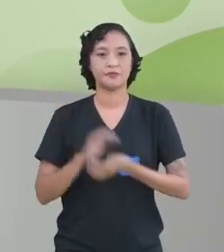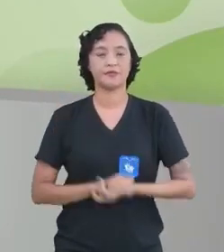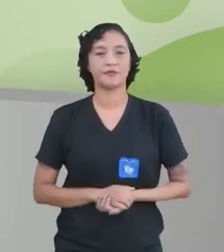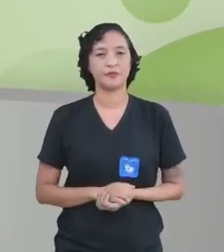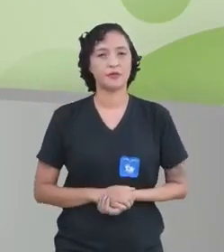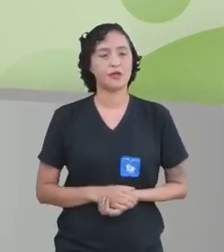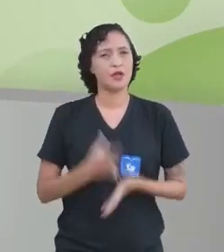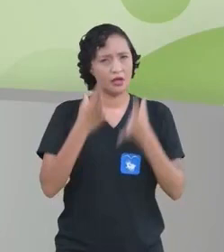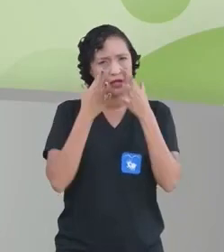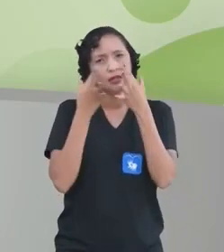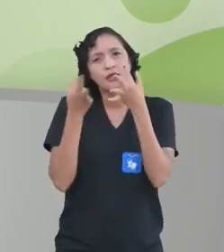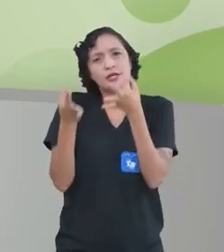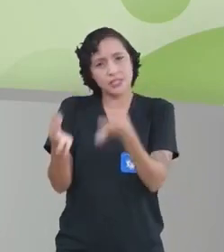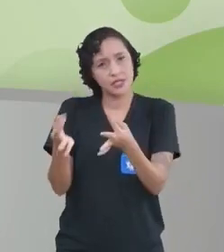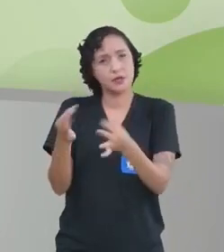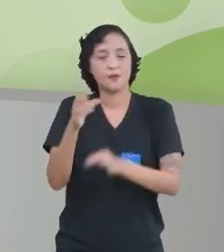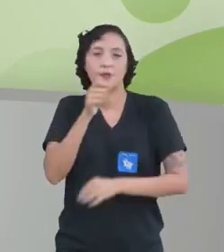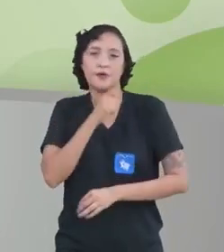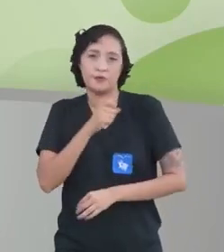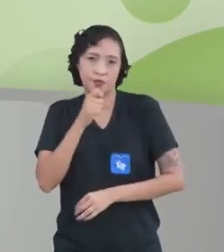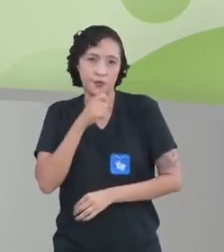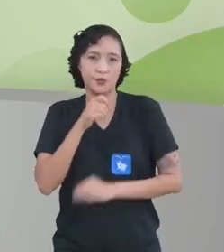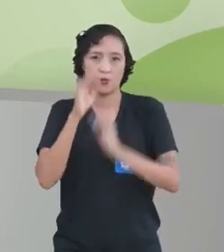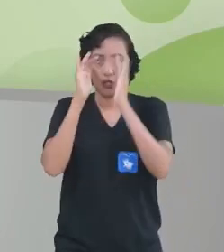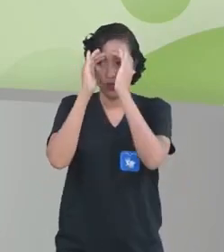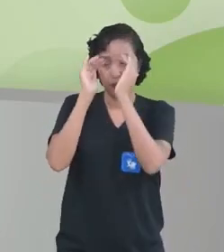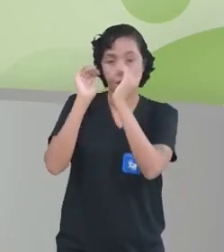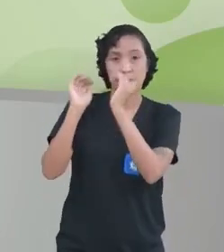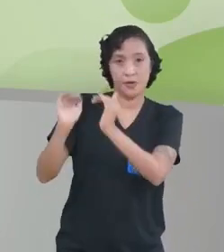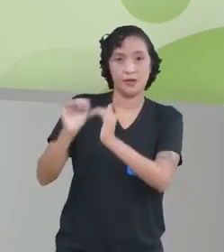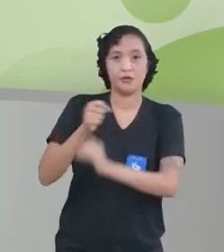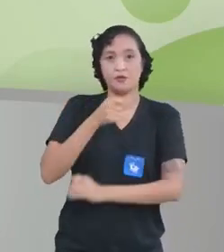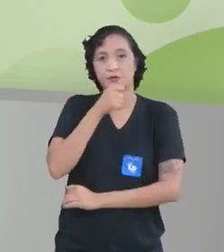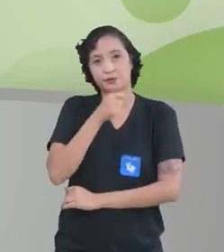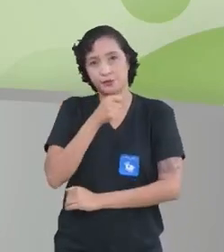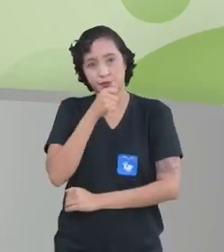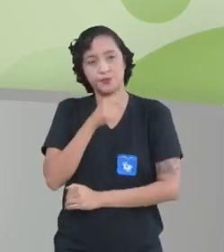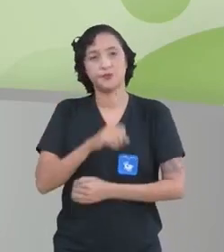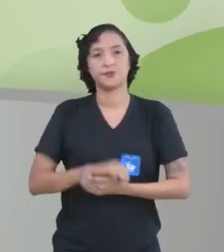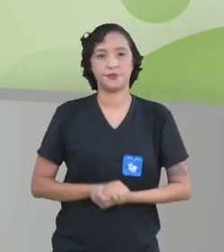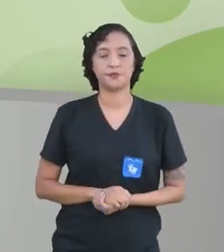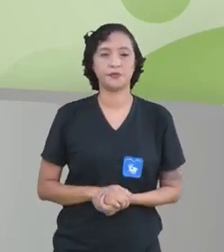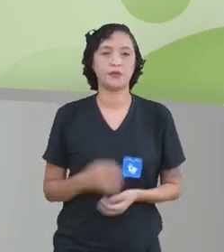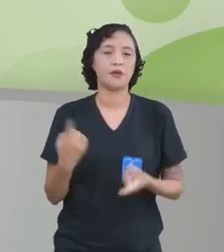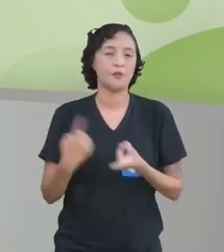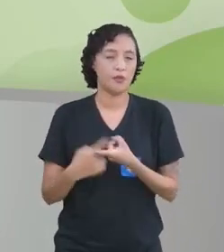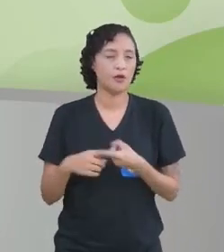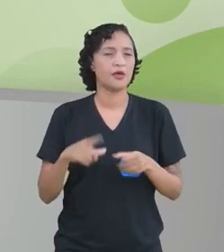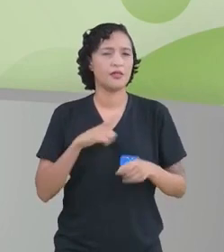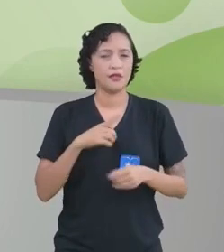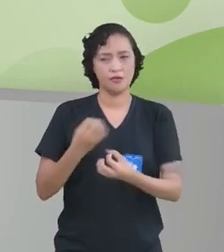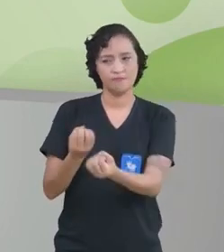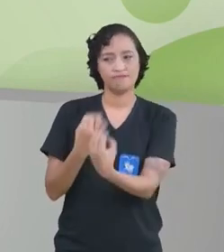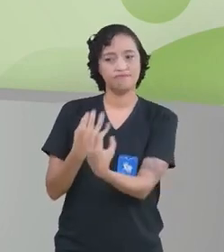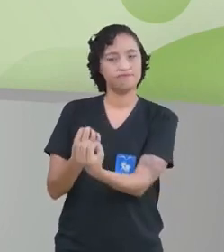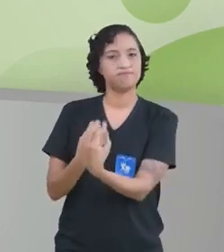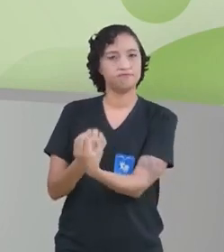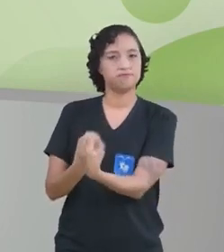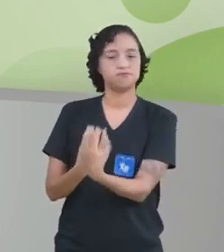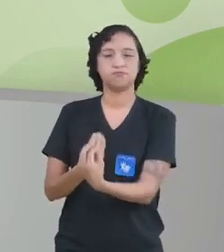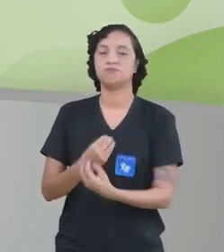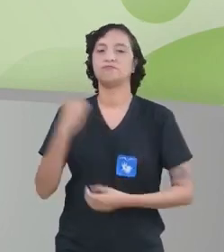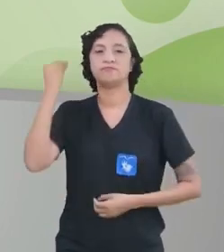dos idosos, né? Respeitem as suas falas, porque eles têm muito que nos ensinar, muito